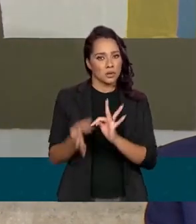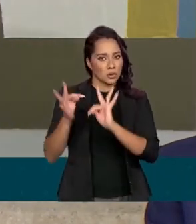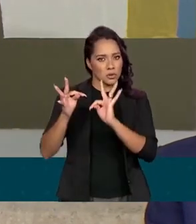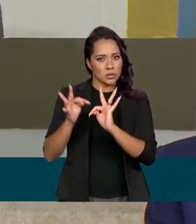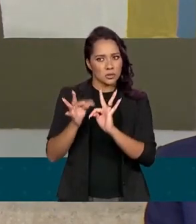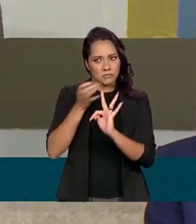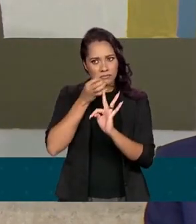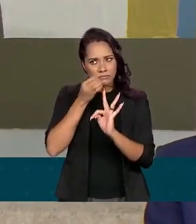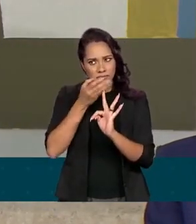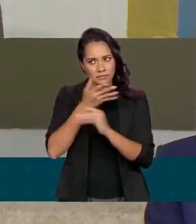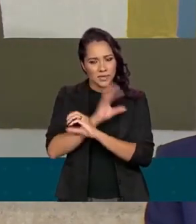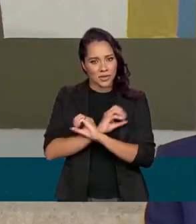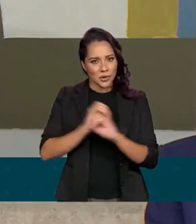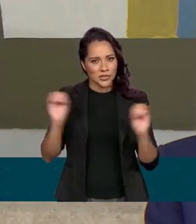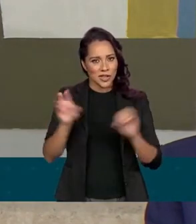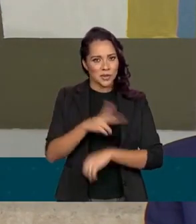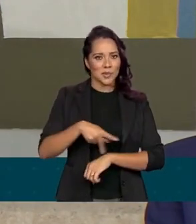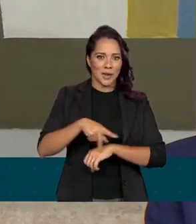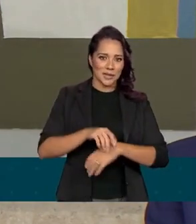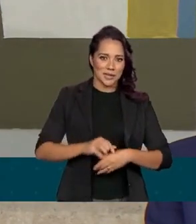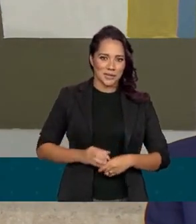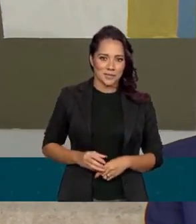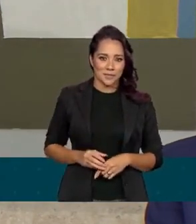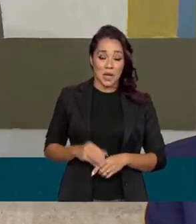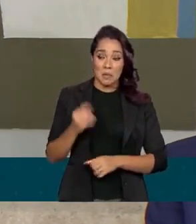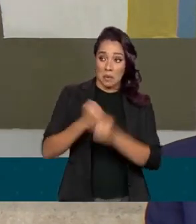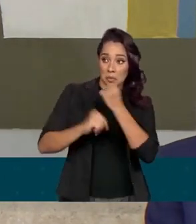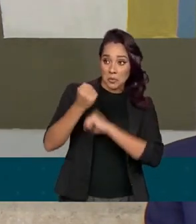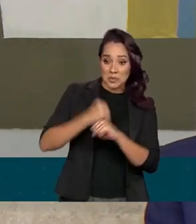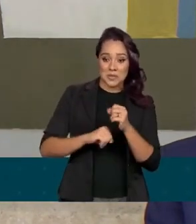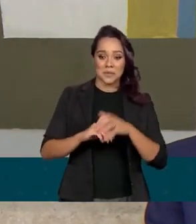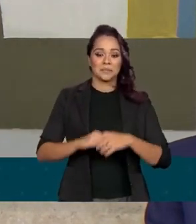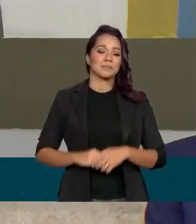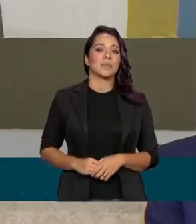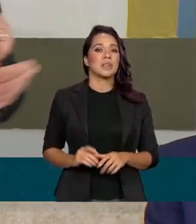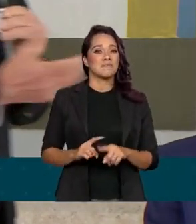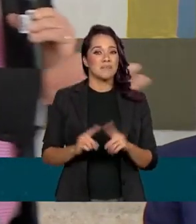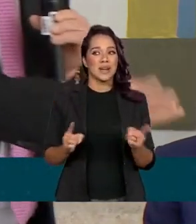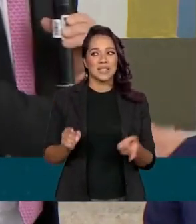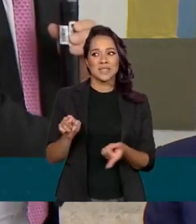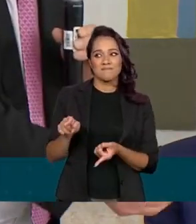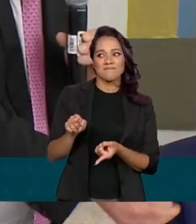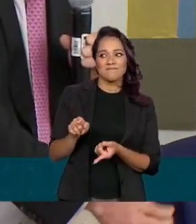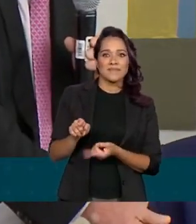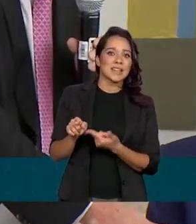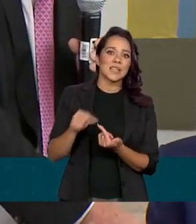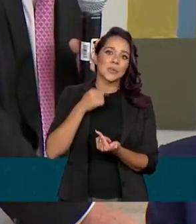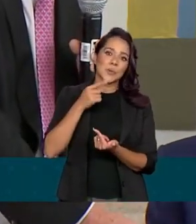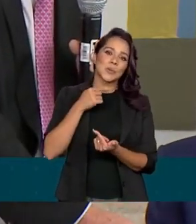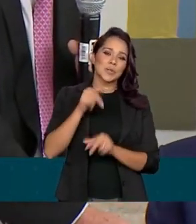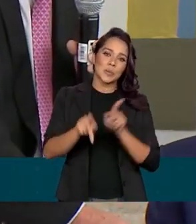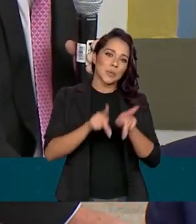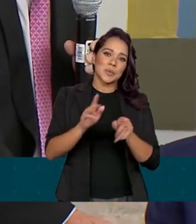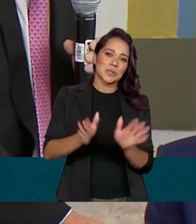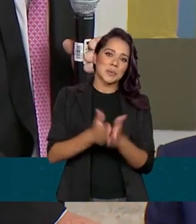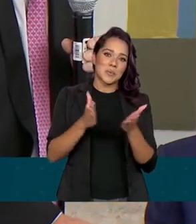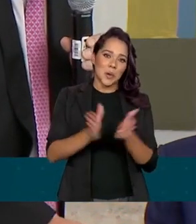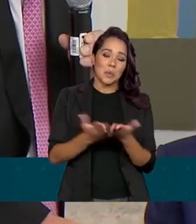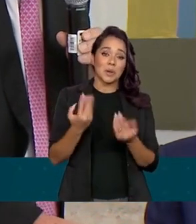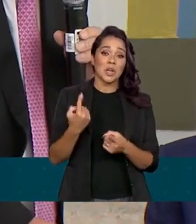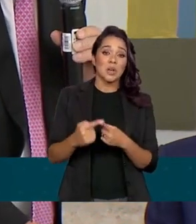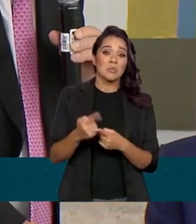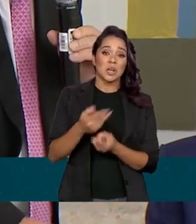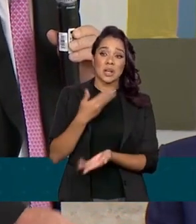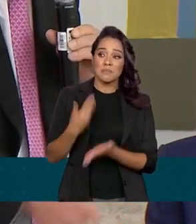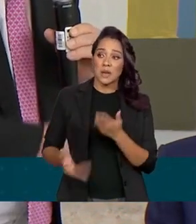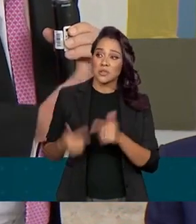é um benefício extraordinário para o país, para a produção, mas ainda esse benefício não chegou ao povo pobre, porque ele